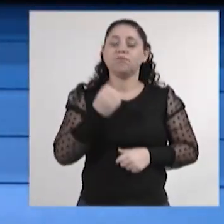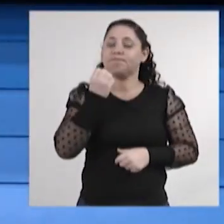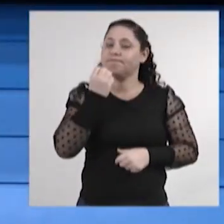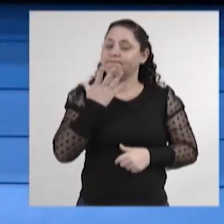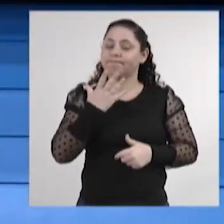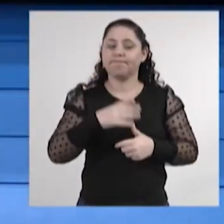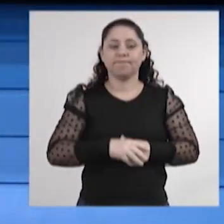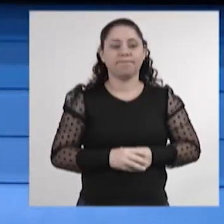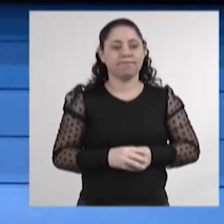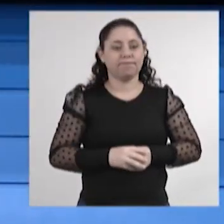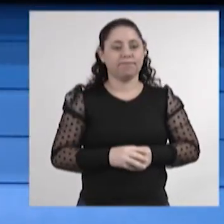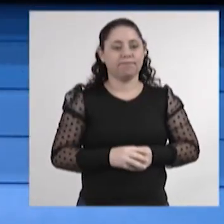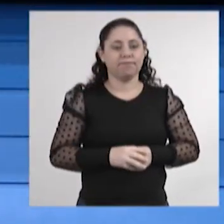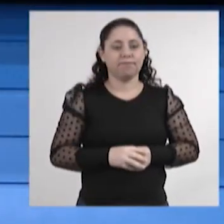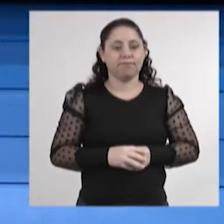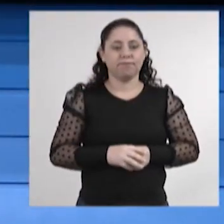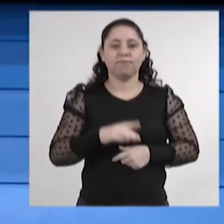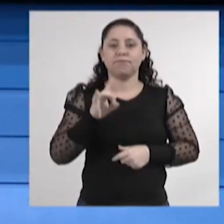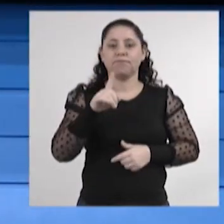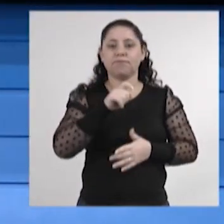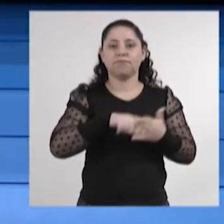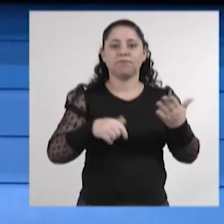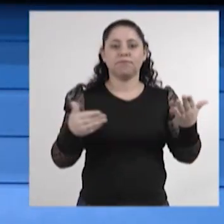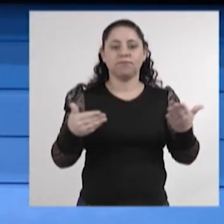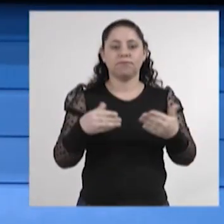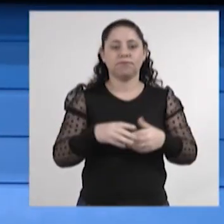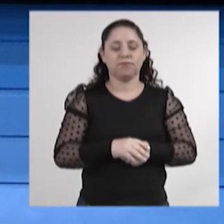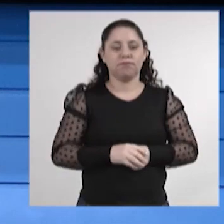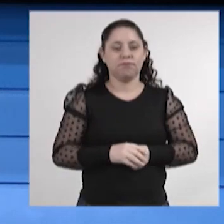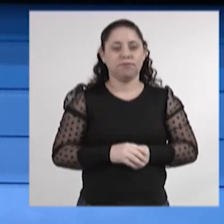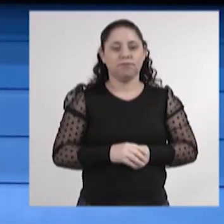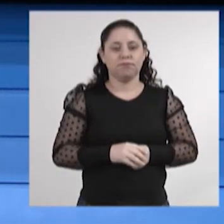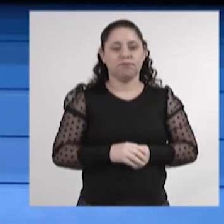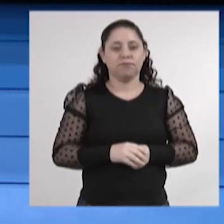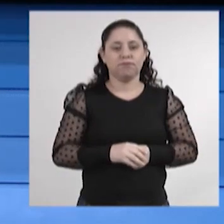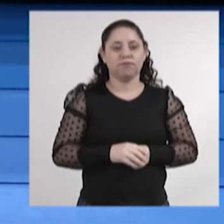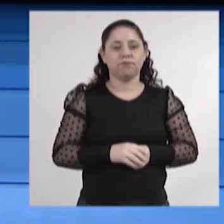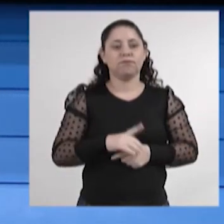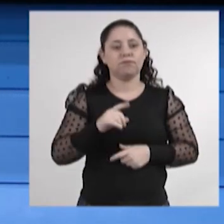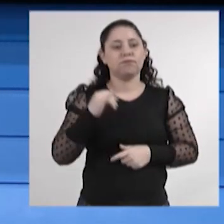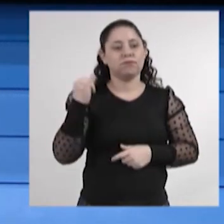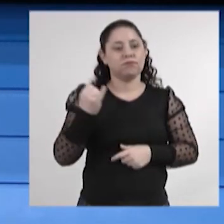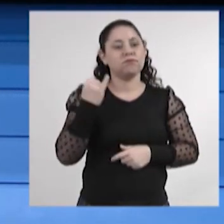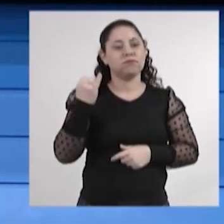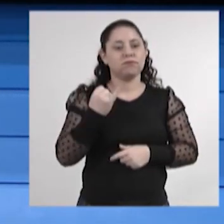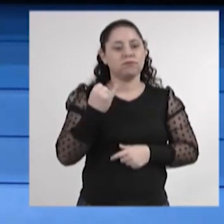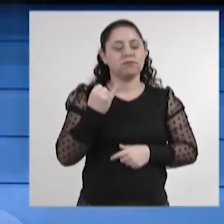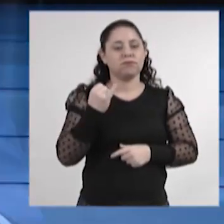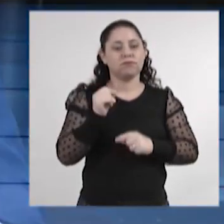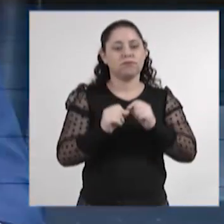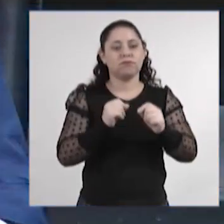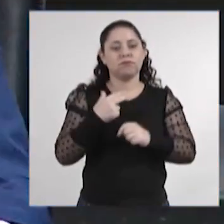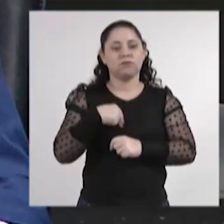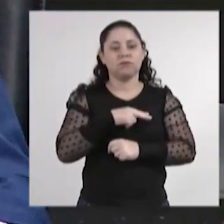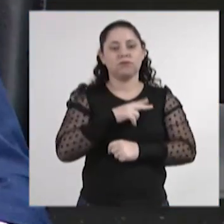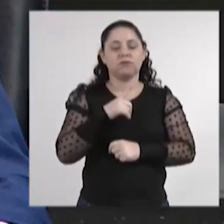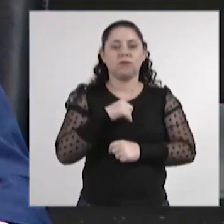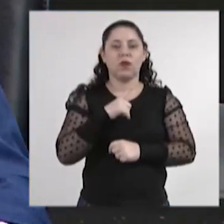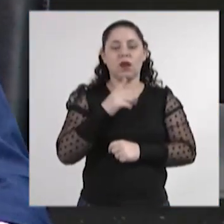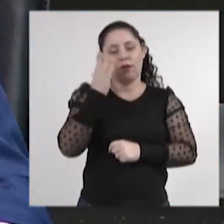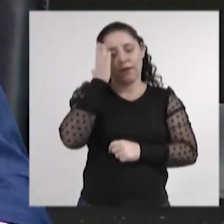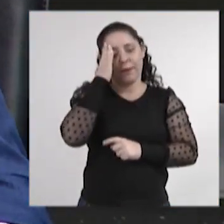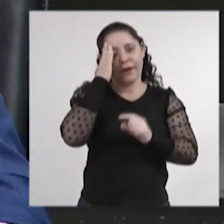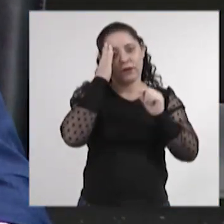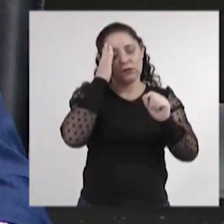bem. Só para fazer um registro aqui, Anderson, eu acho importante, o momento é muito oportuno, para a gente ter a